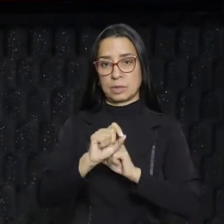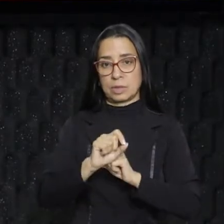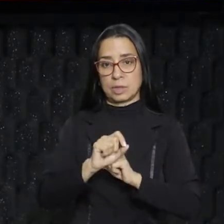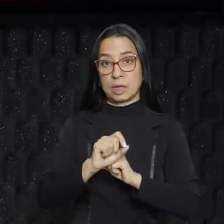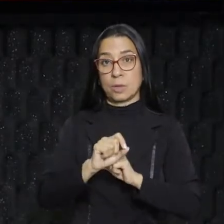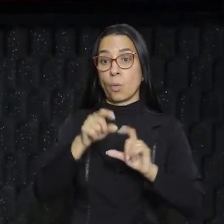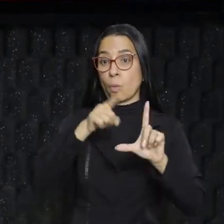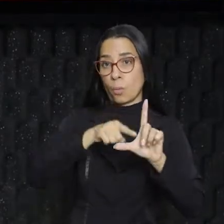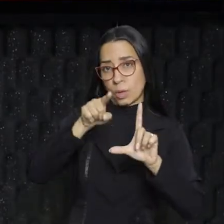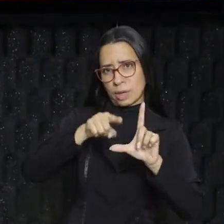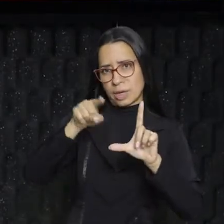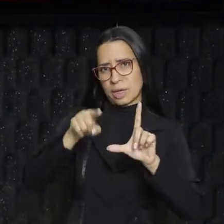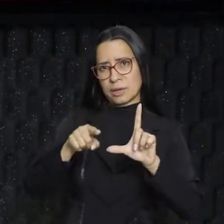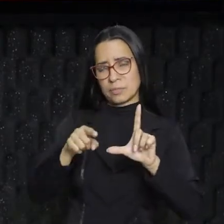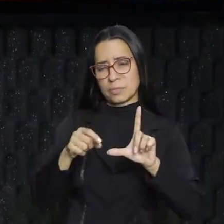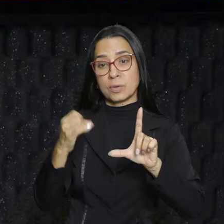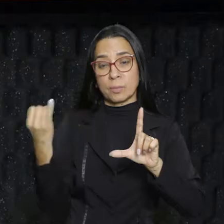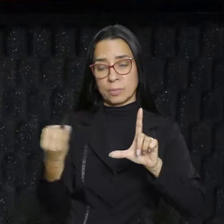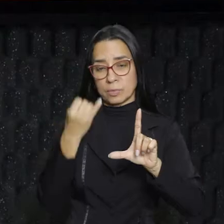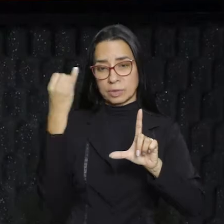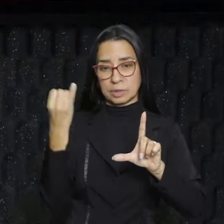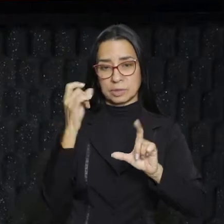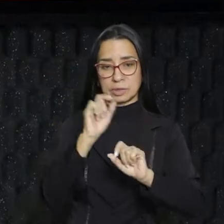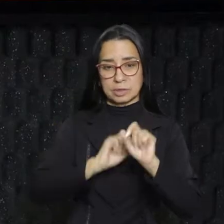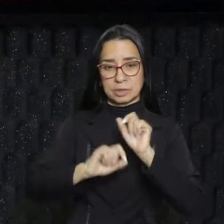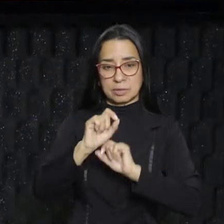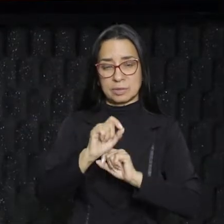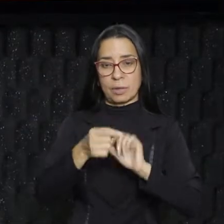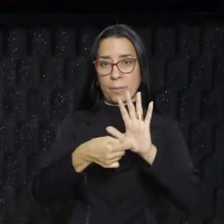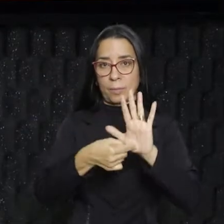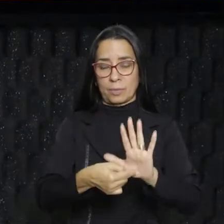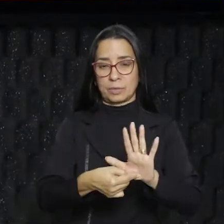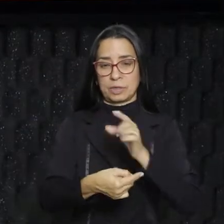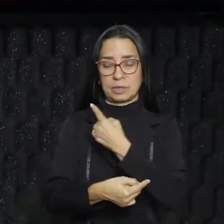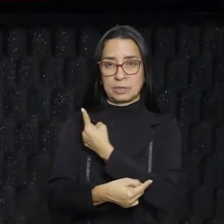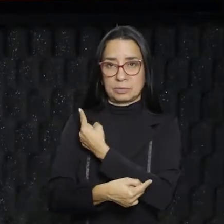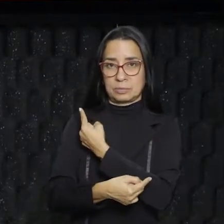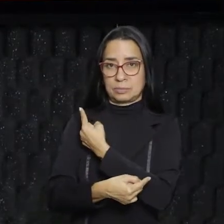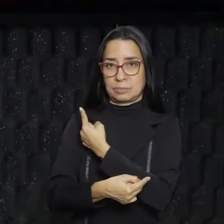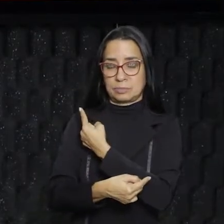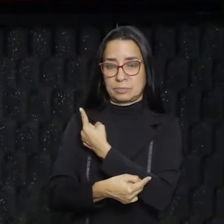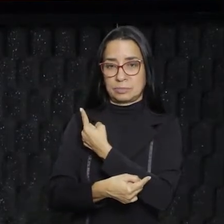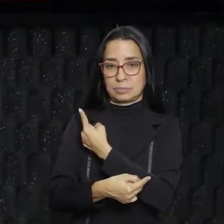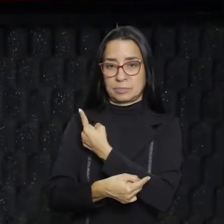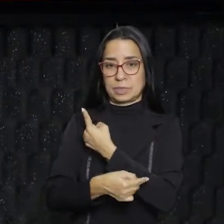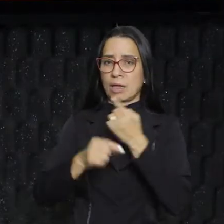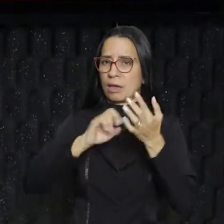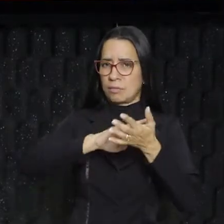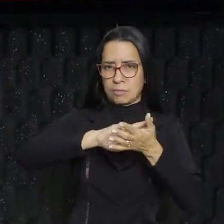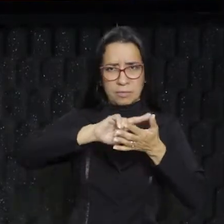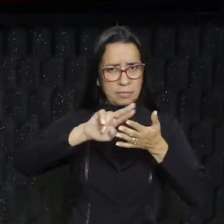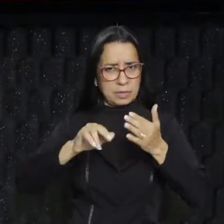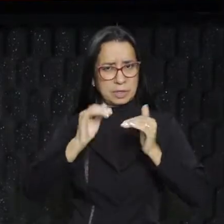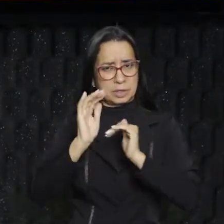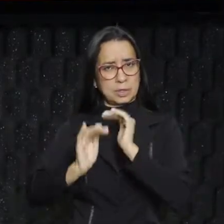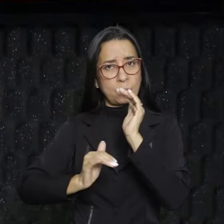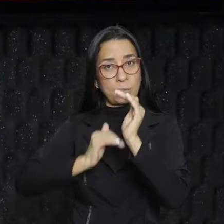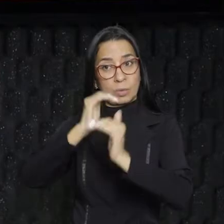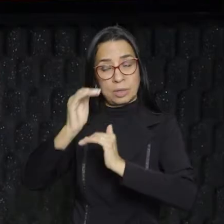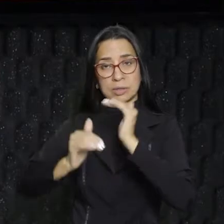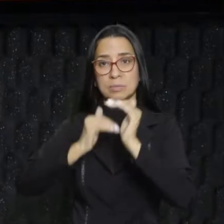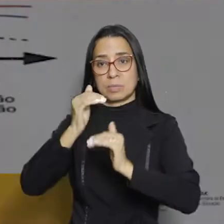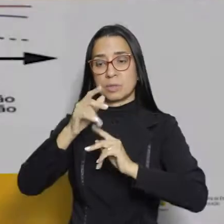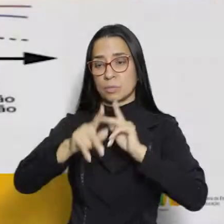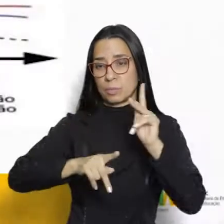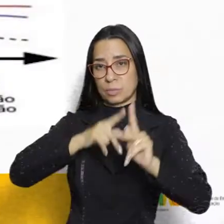para ti bem interessante, galera, tá? Que é justamente mostrando a variação do crescimento populacional ao longo da